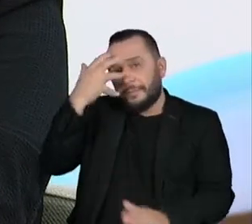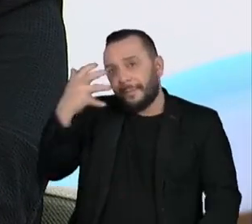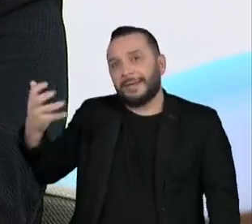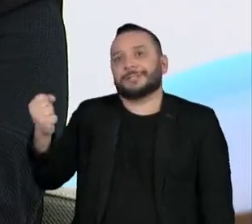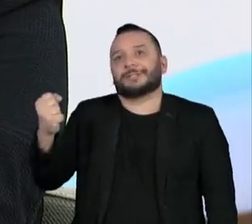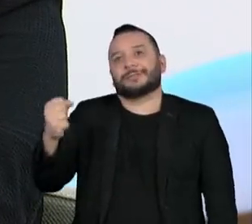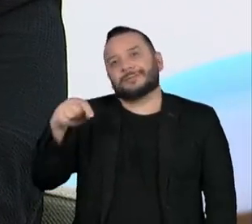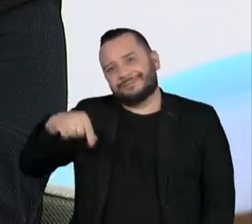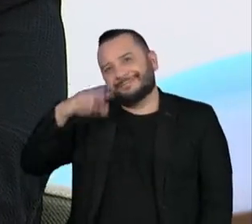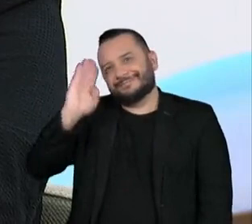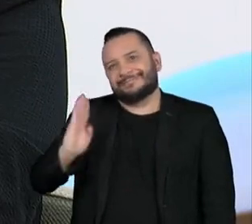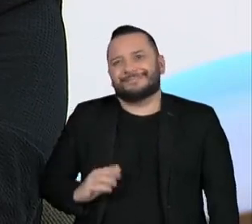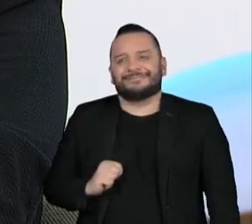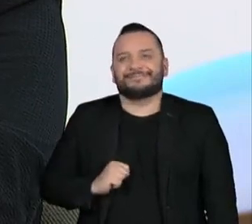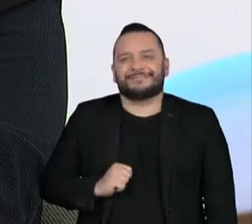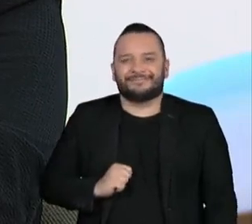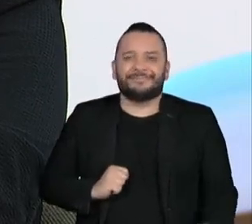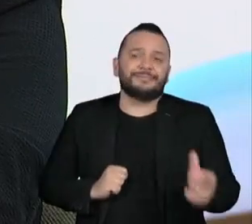as ideias que eu tive,